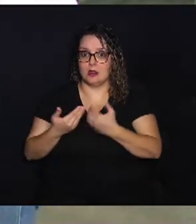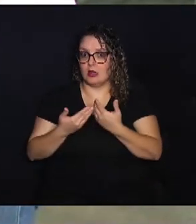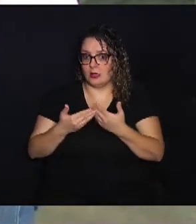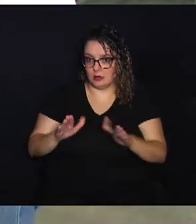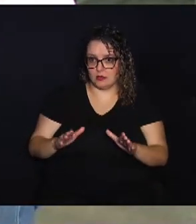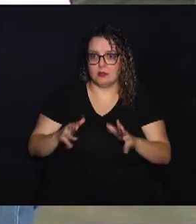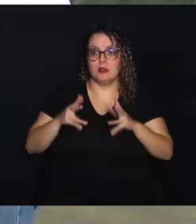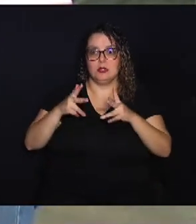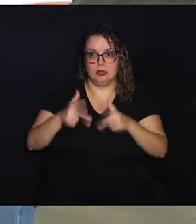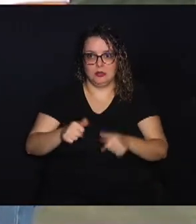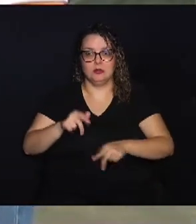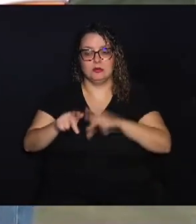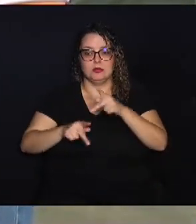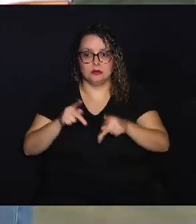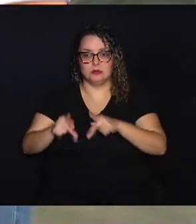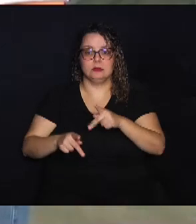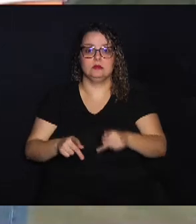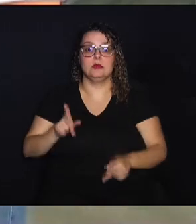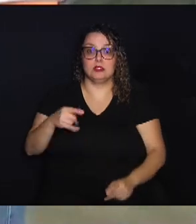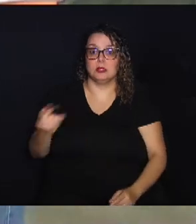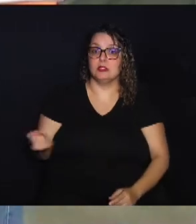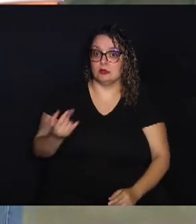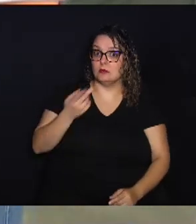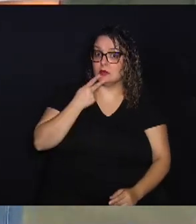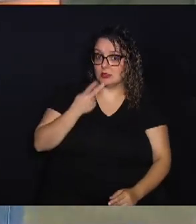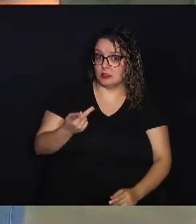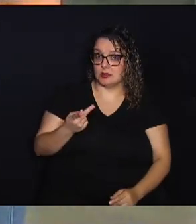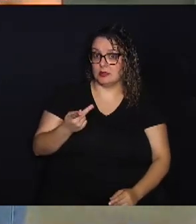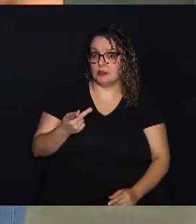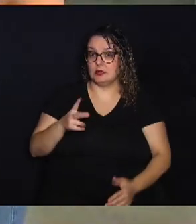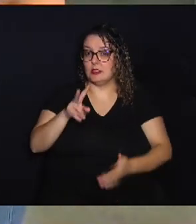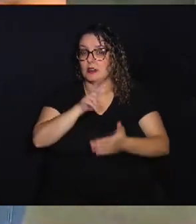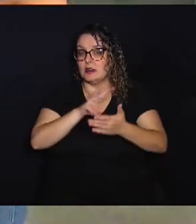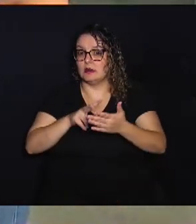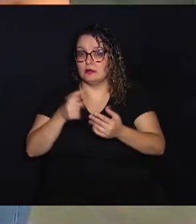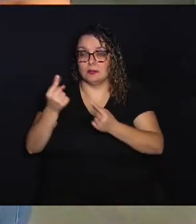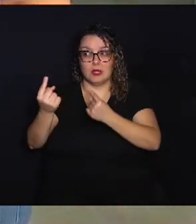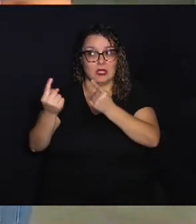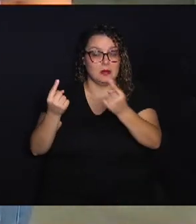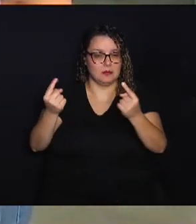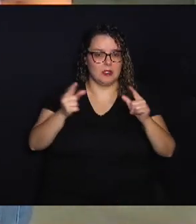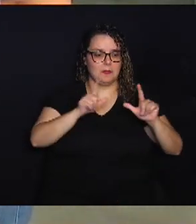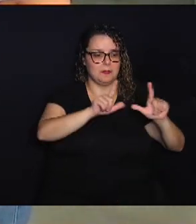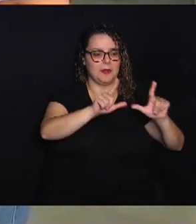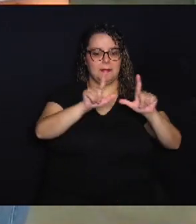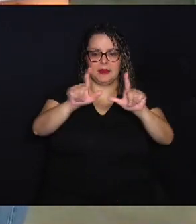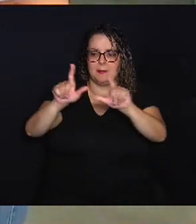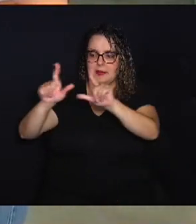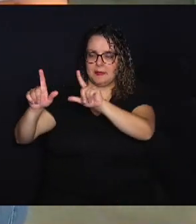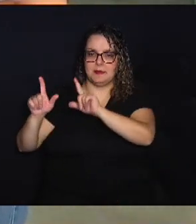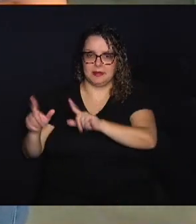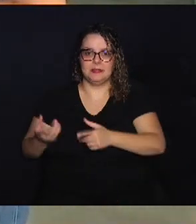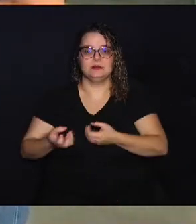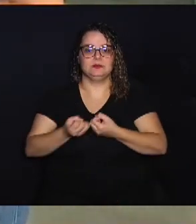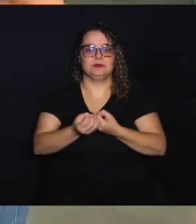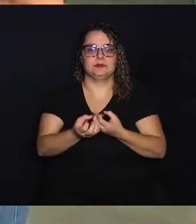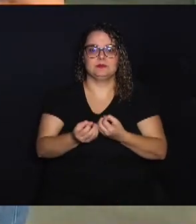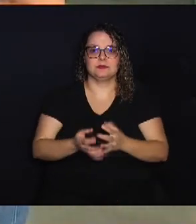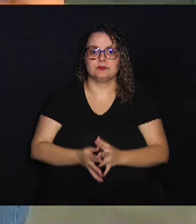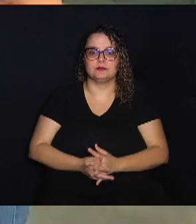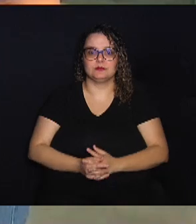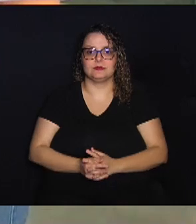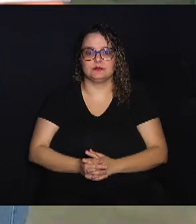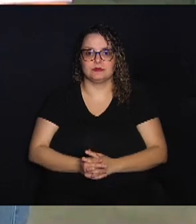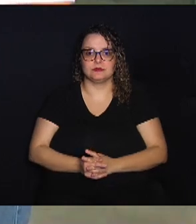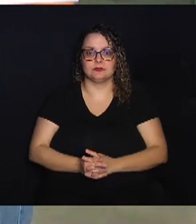a toda a população. E é importante destacar, eu estava lendo aqui cada uma, né, dessas informações,